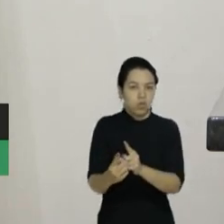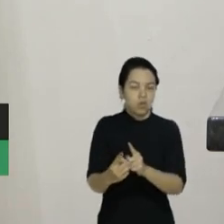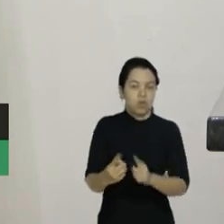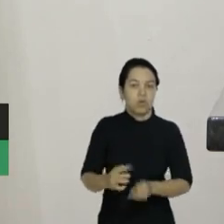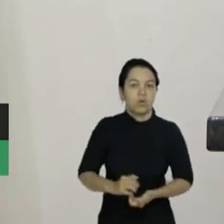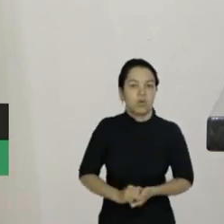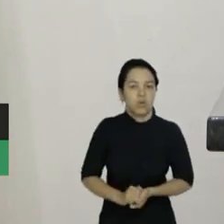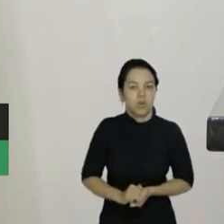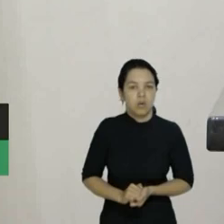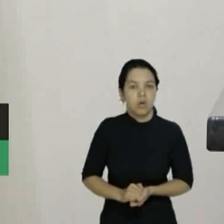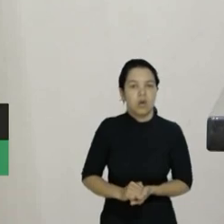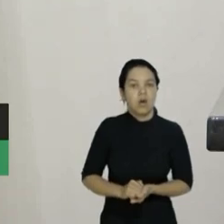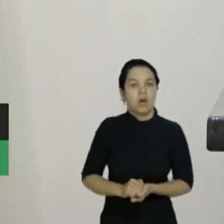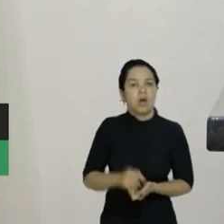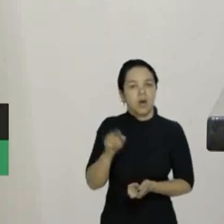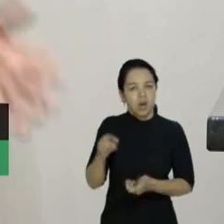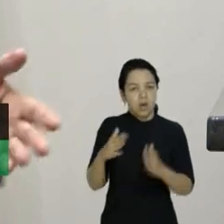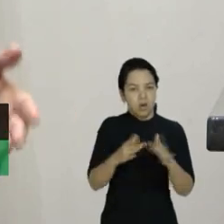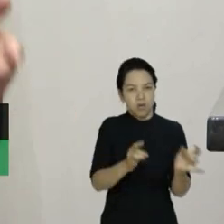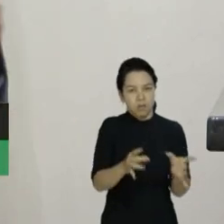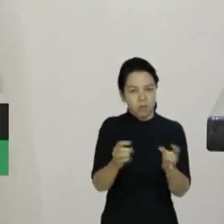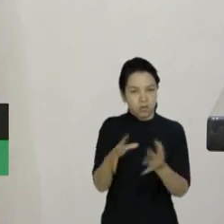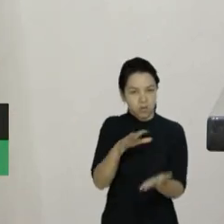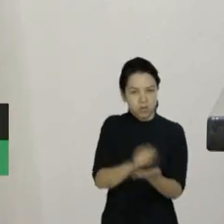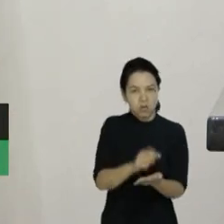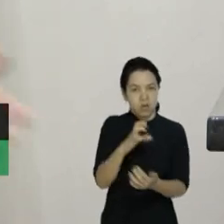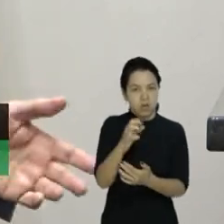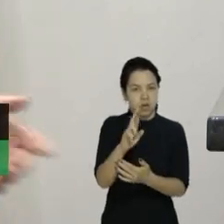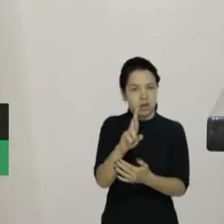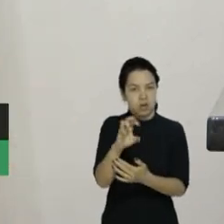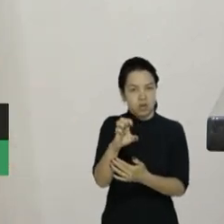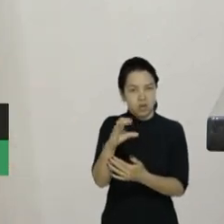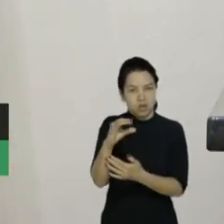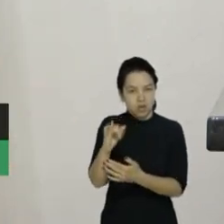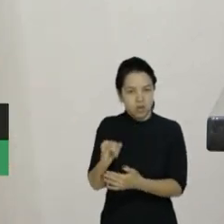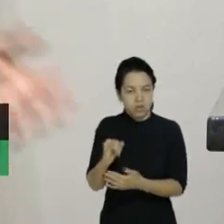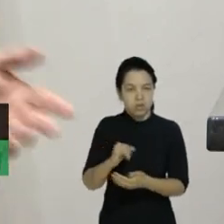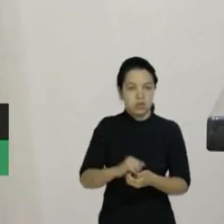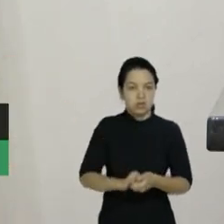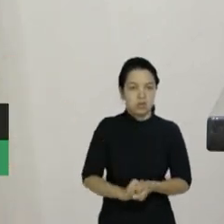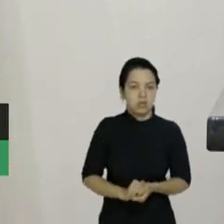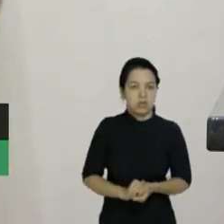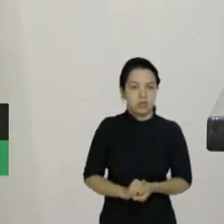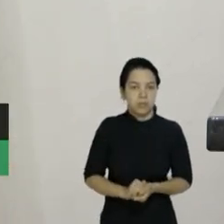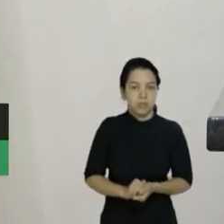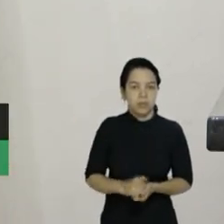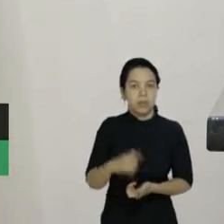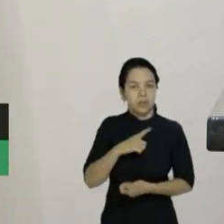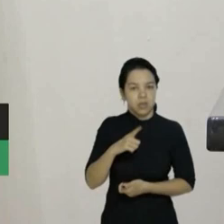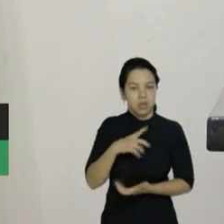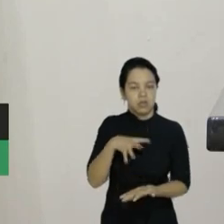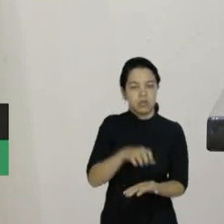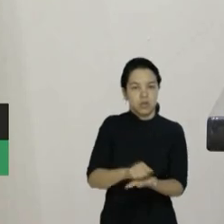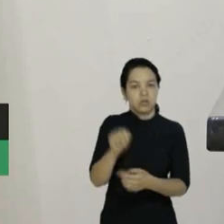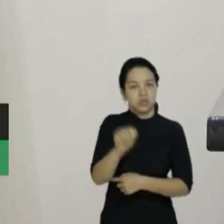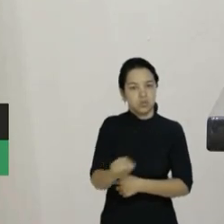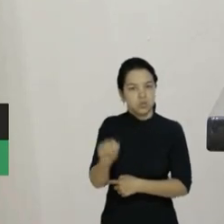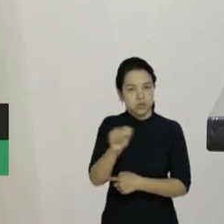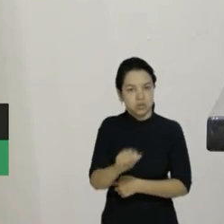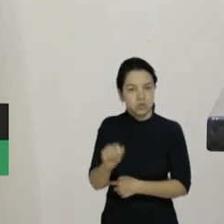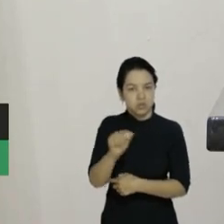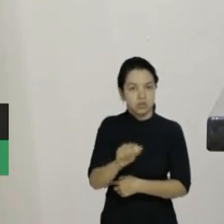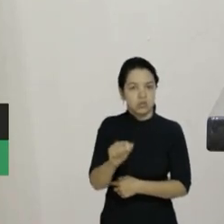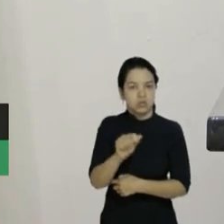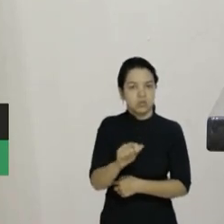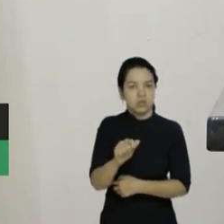junto ao Cresci, credenciado, registrado nas instituições, Secovi, as empresas, Sindimóveis, associação, que no mínimo nós